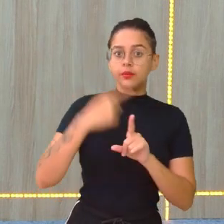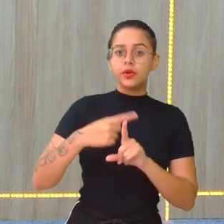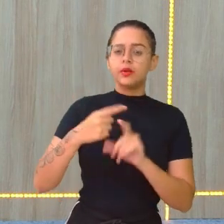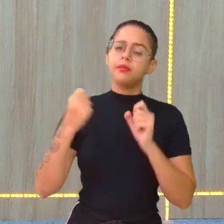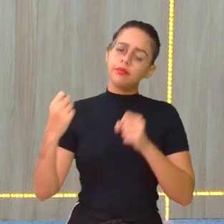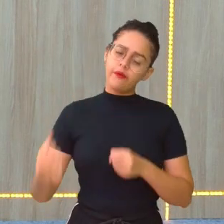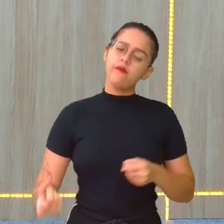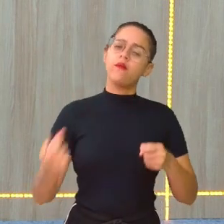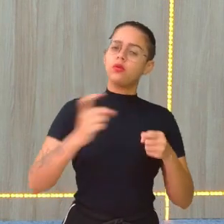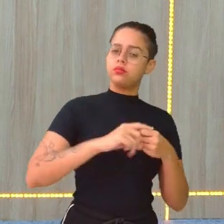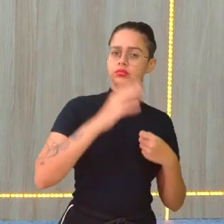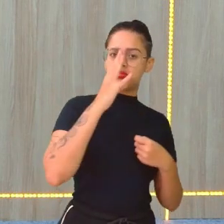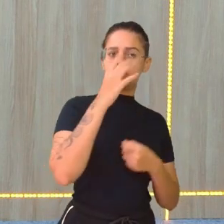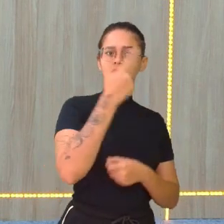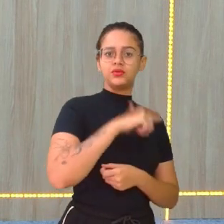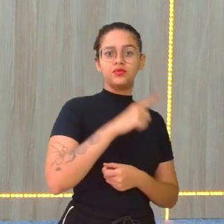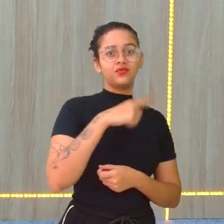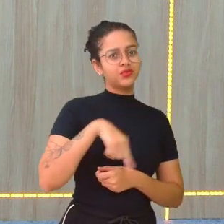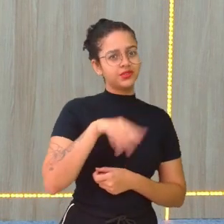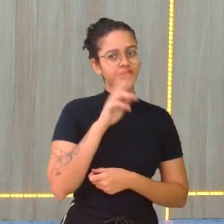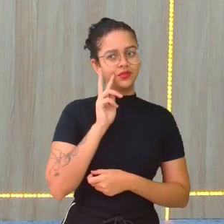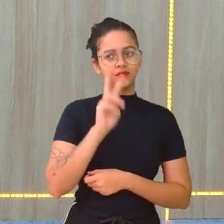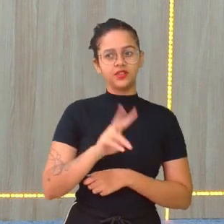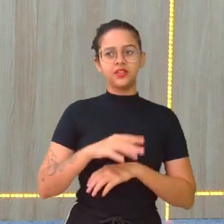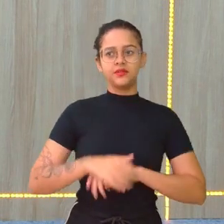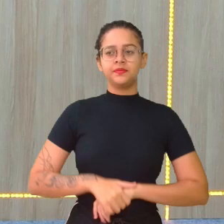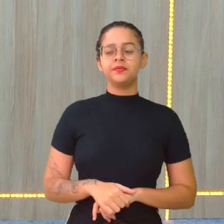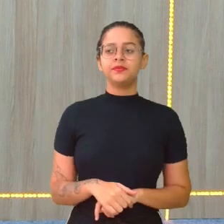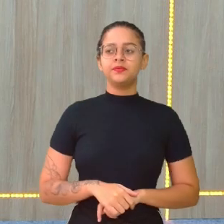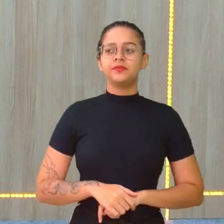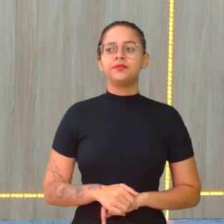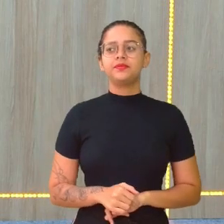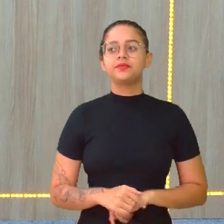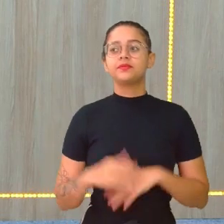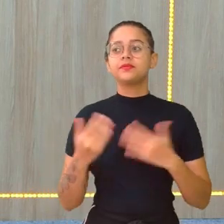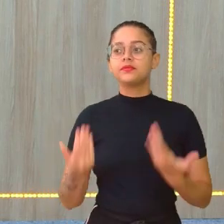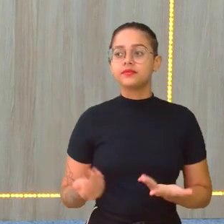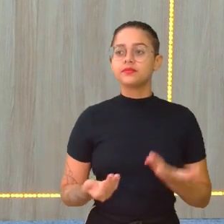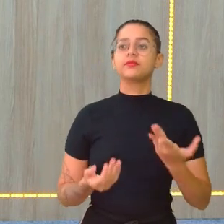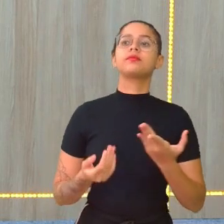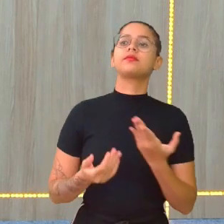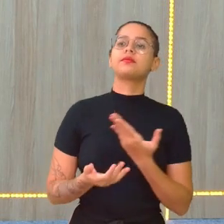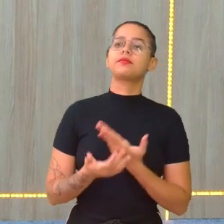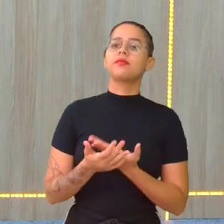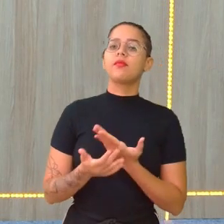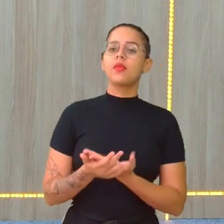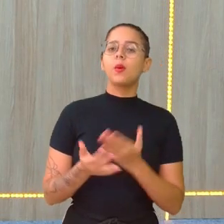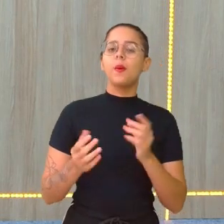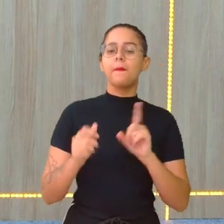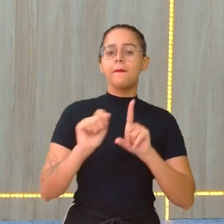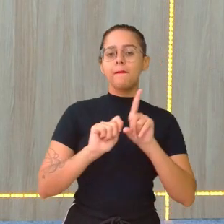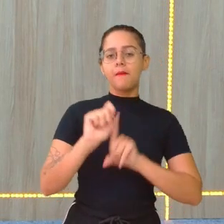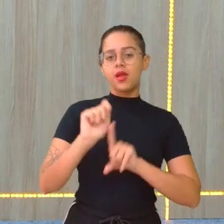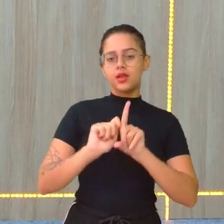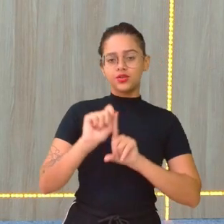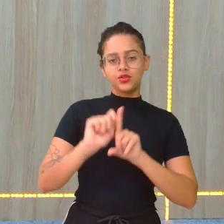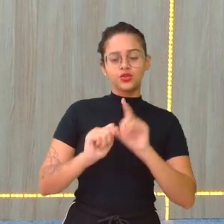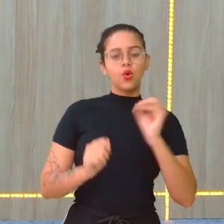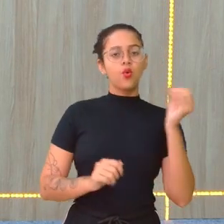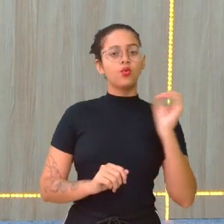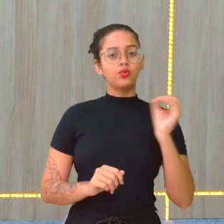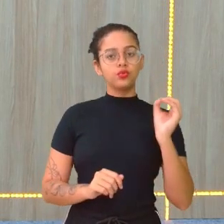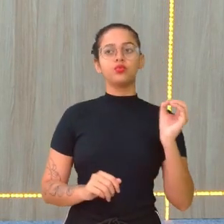nessa aula, vocês vão ver. Bom, como estávamos nessa aula no mês de outubro, a gente fez uma